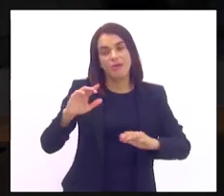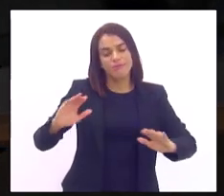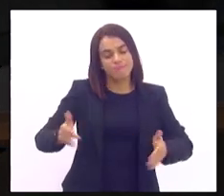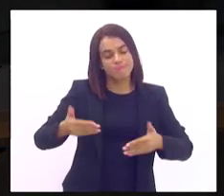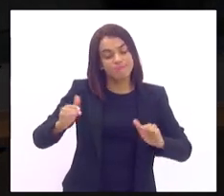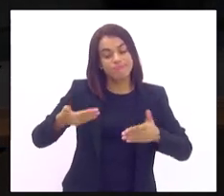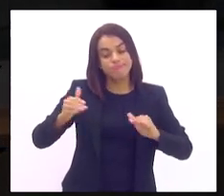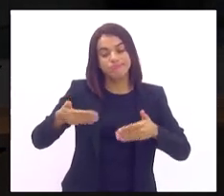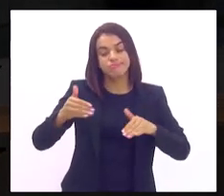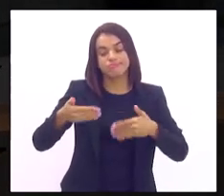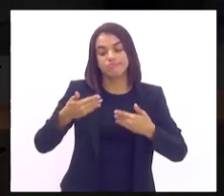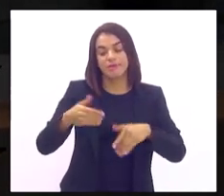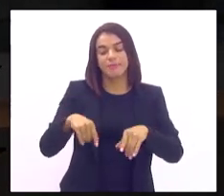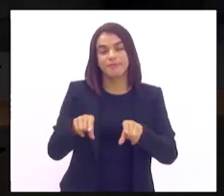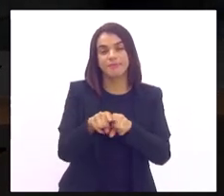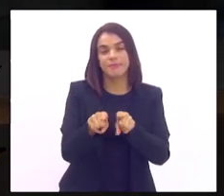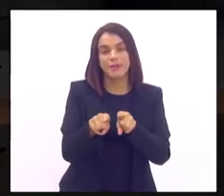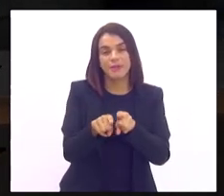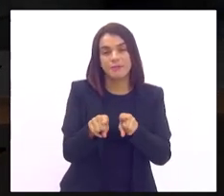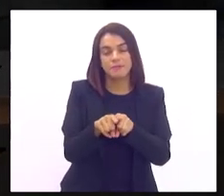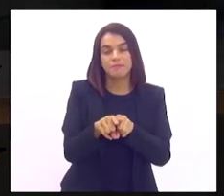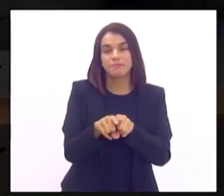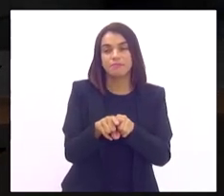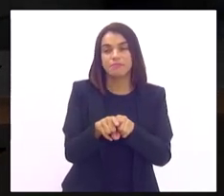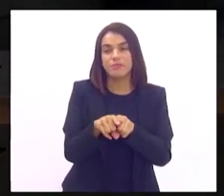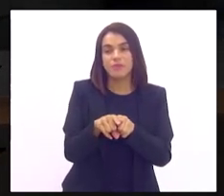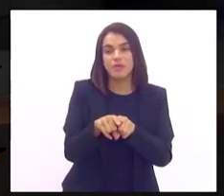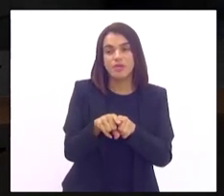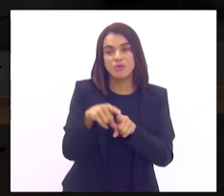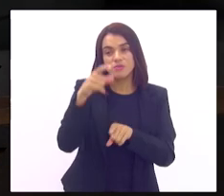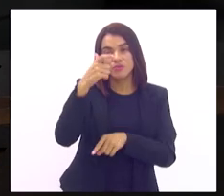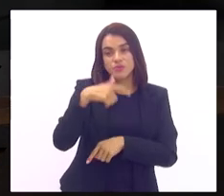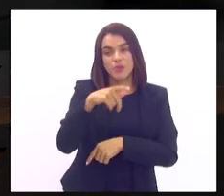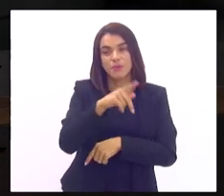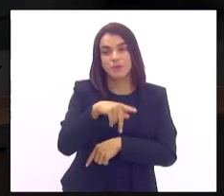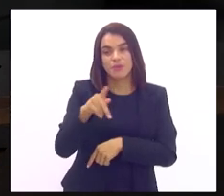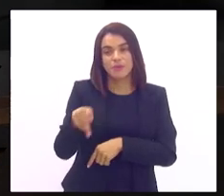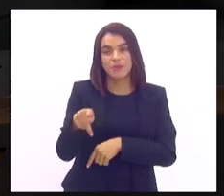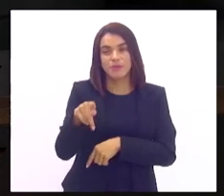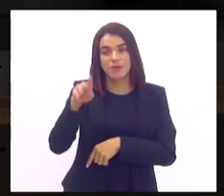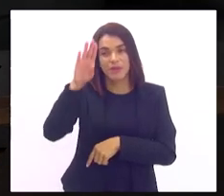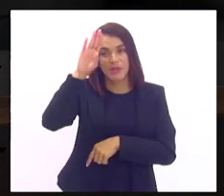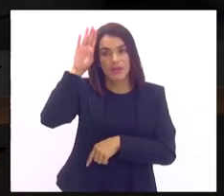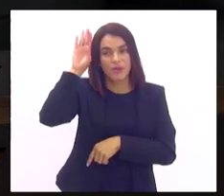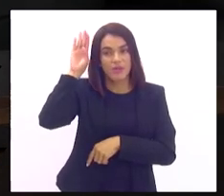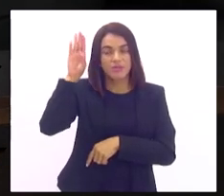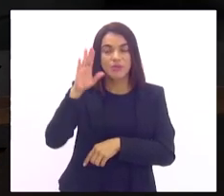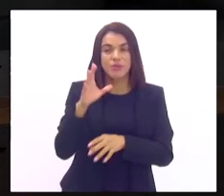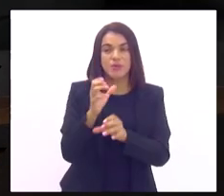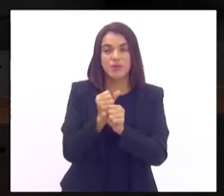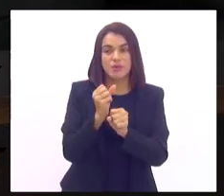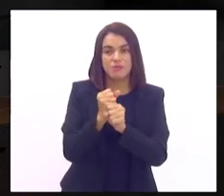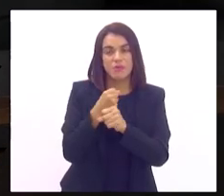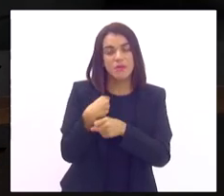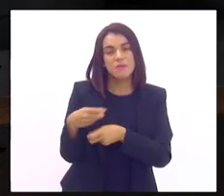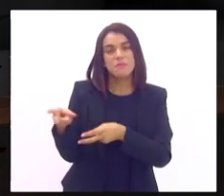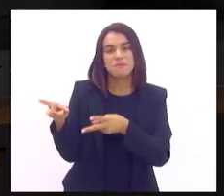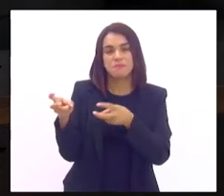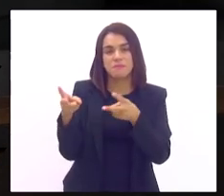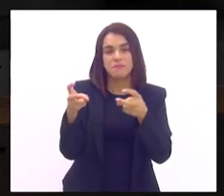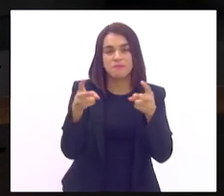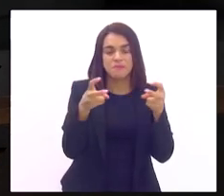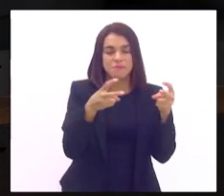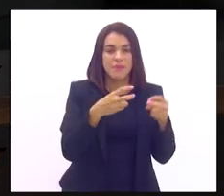entregar. E também sou professora na graduação de contabilidade e de fato percebo a